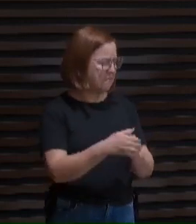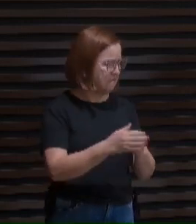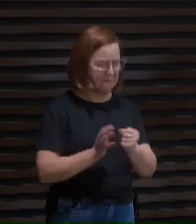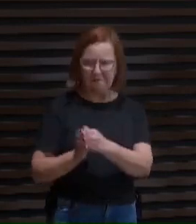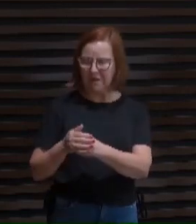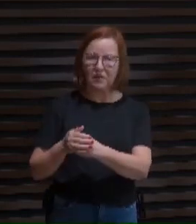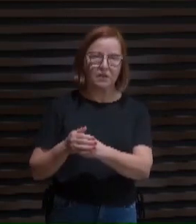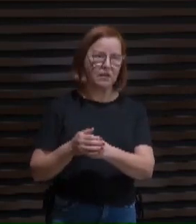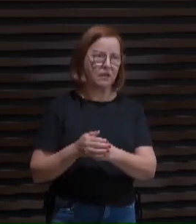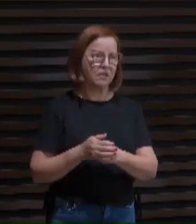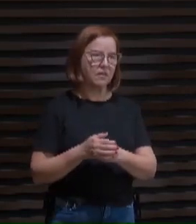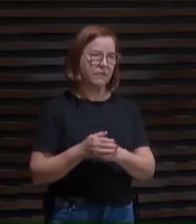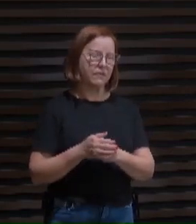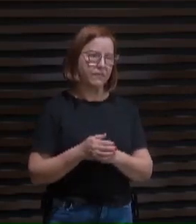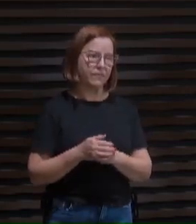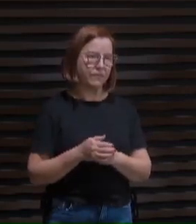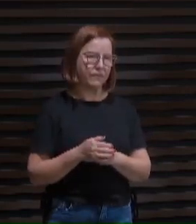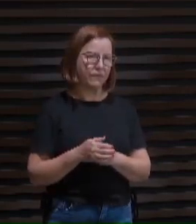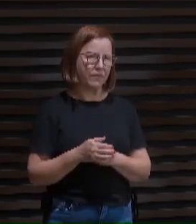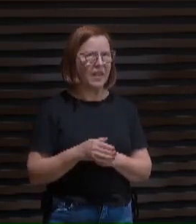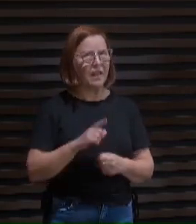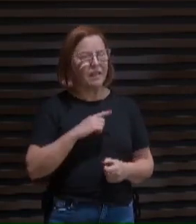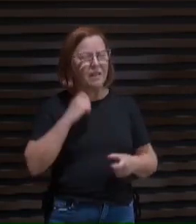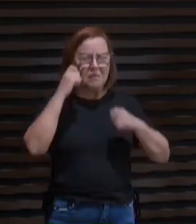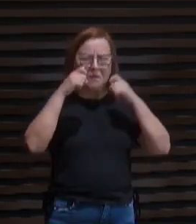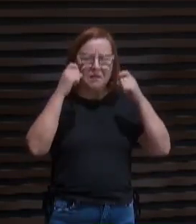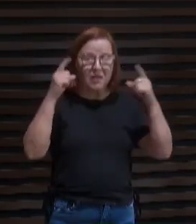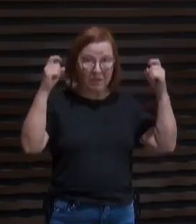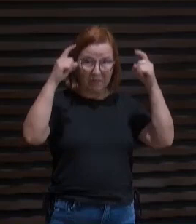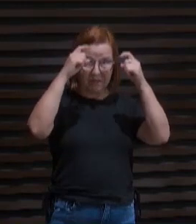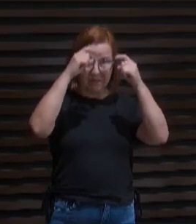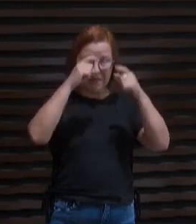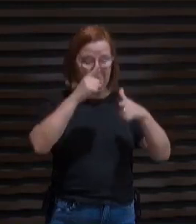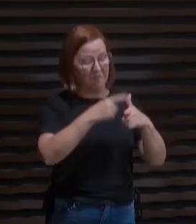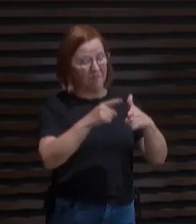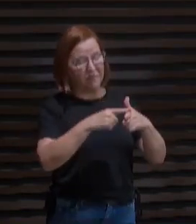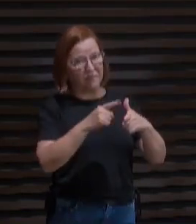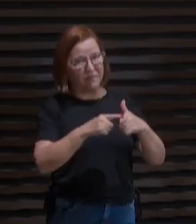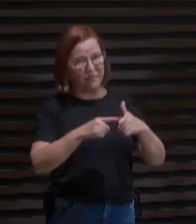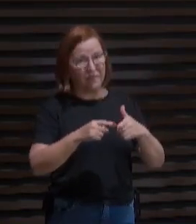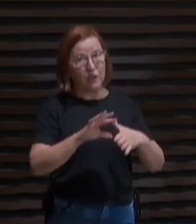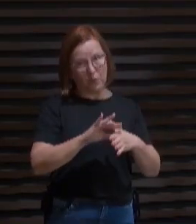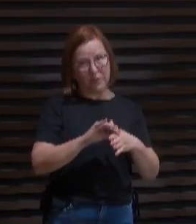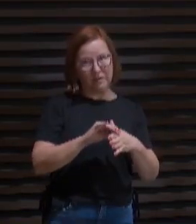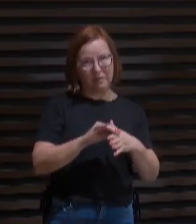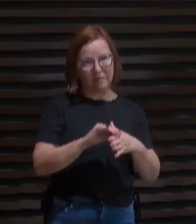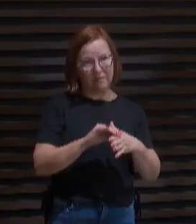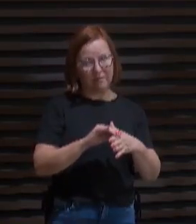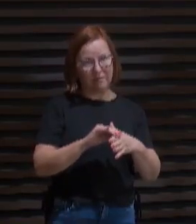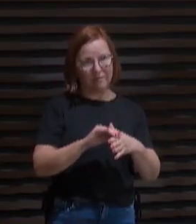ali. A tribulação, a dificuldade, o problema, a doença, nós vamos bater com